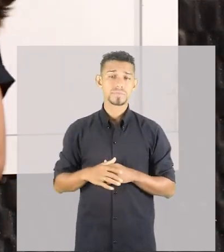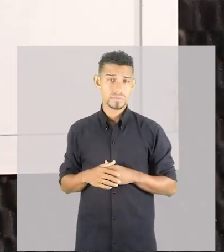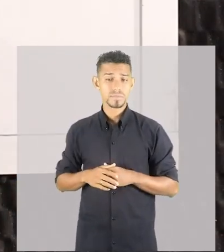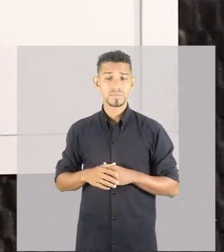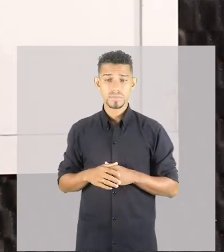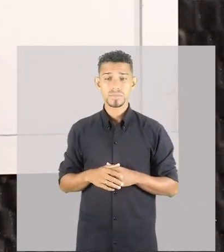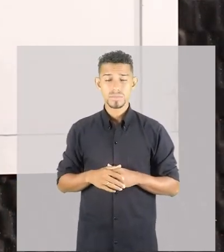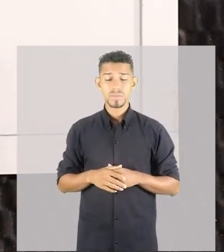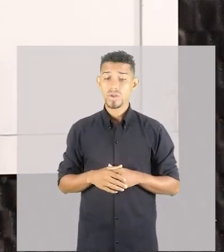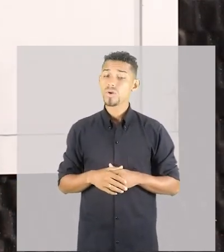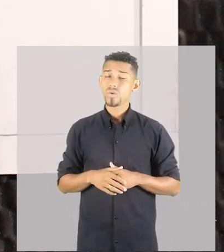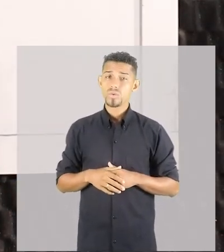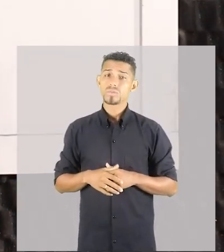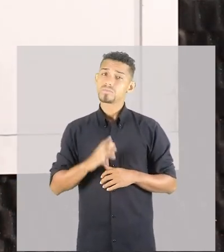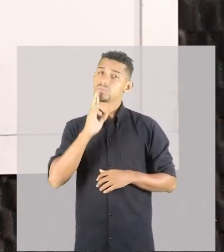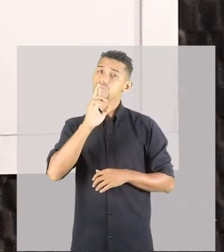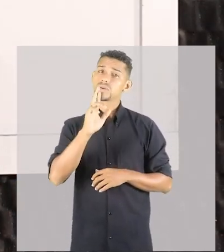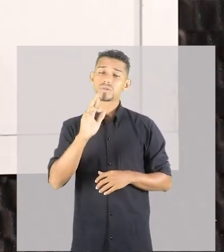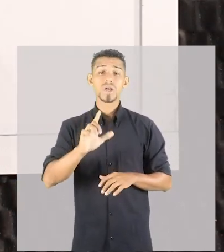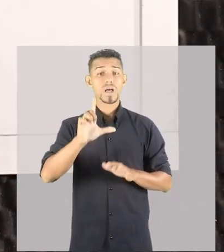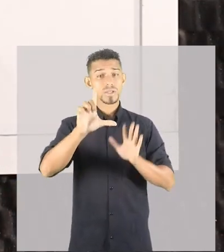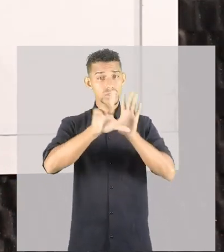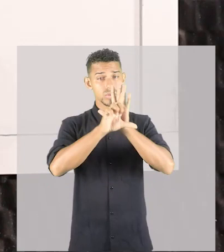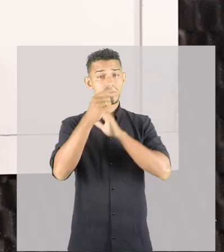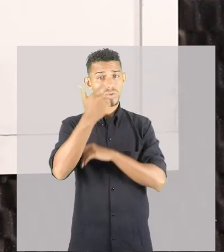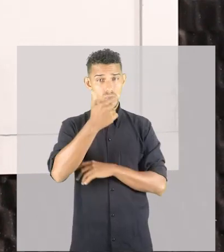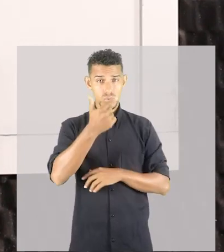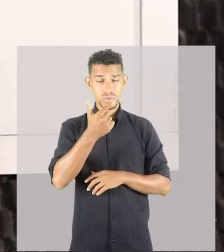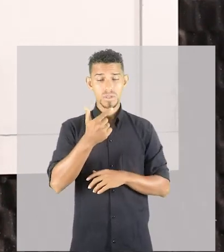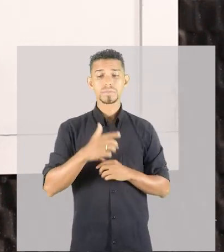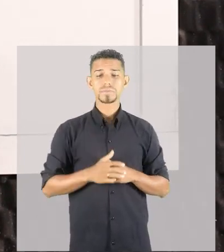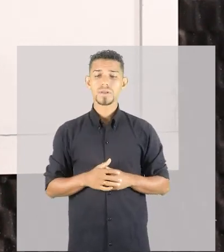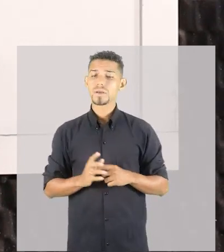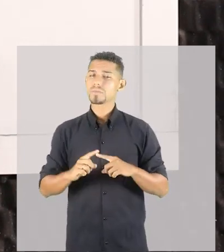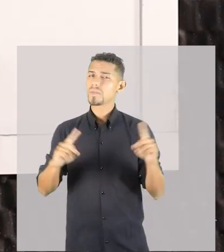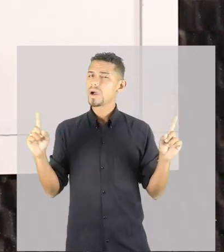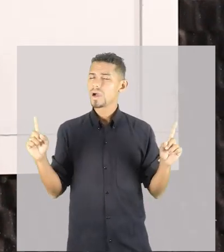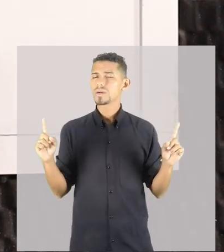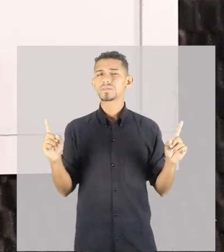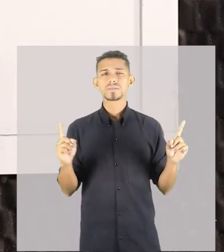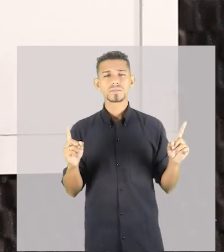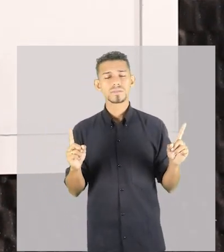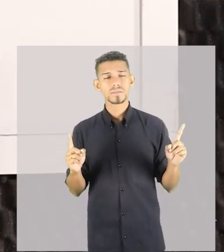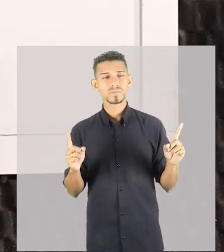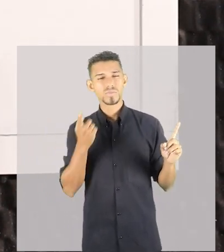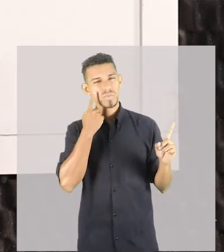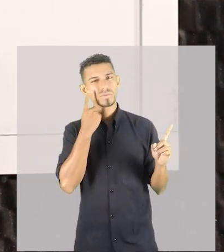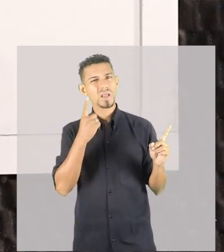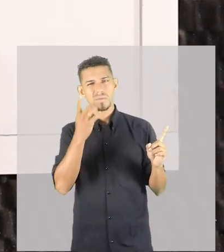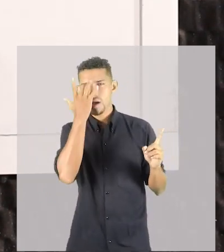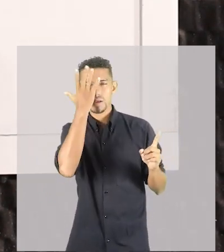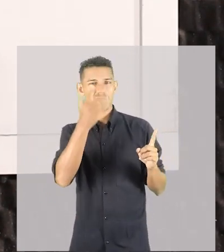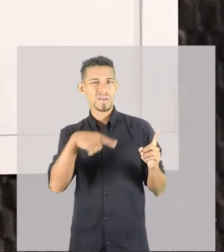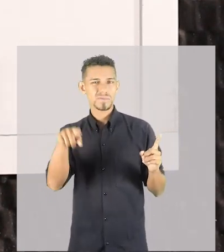a gente consegue fazer com segunda lei de Mendel, tá? Só que eu vou deixar isso de uma forma mais fácil para você. A gente vai transformar